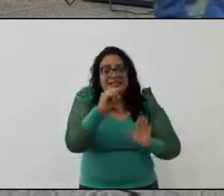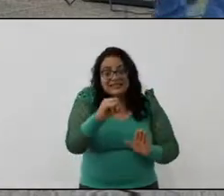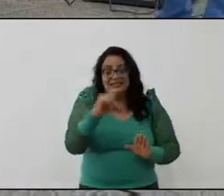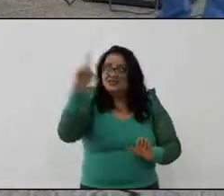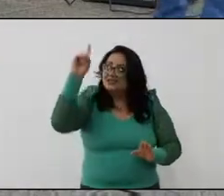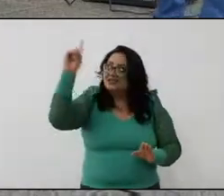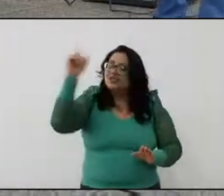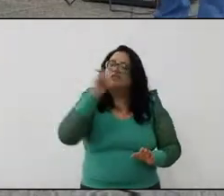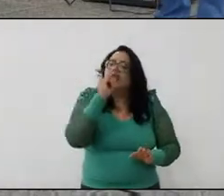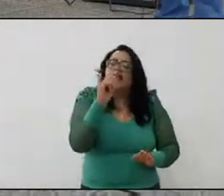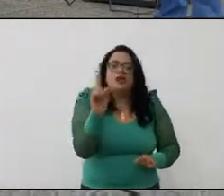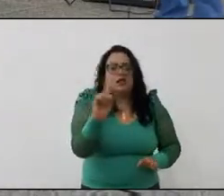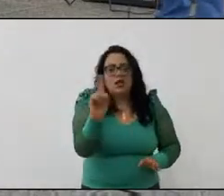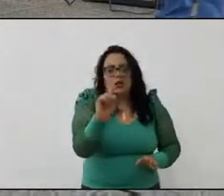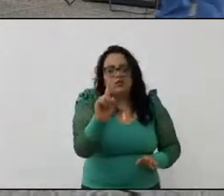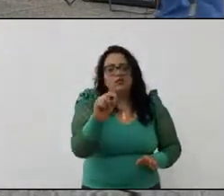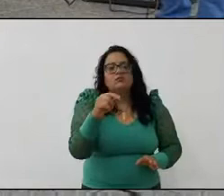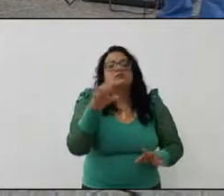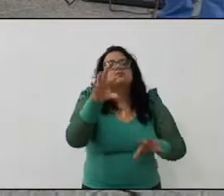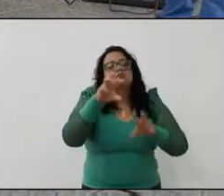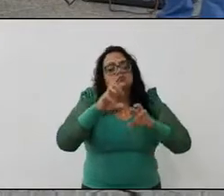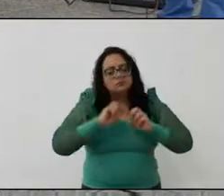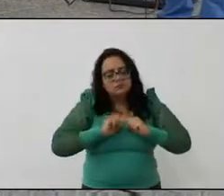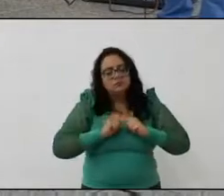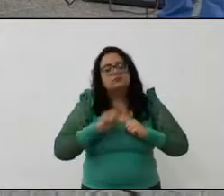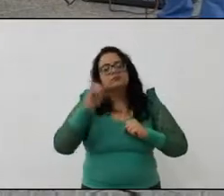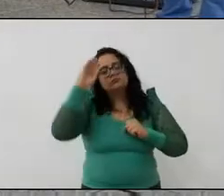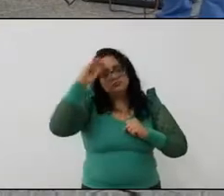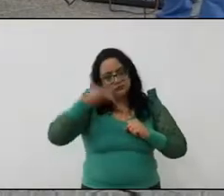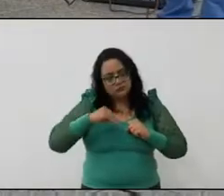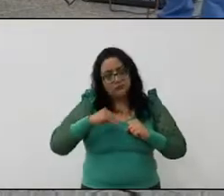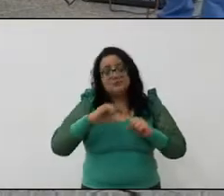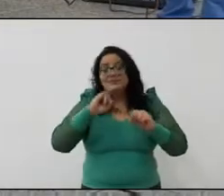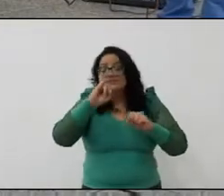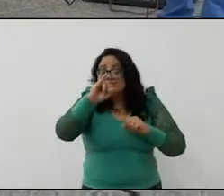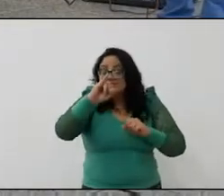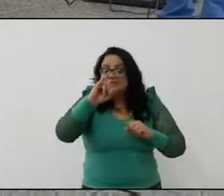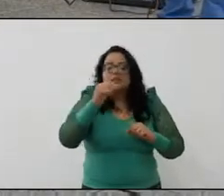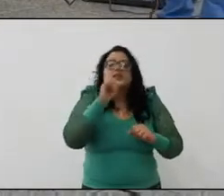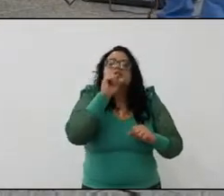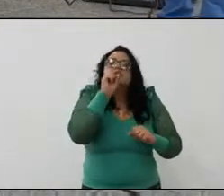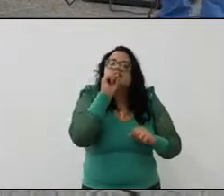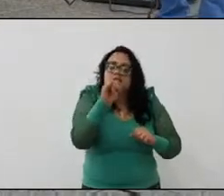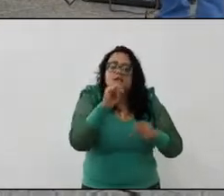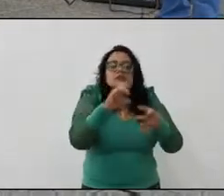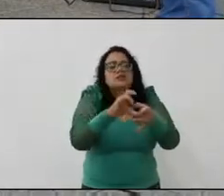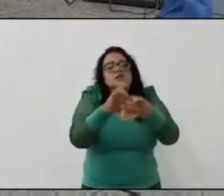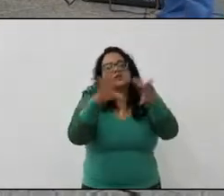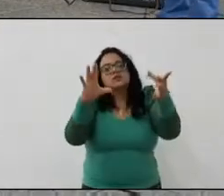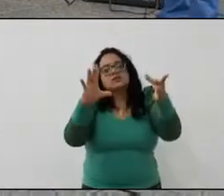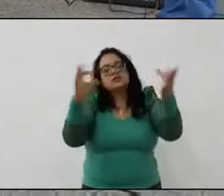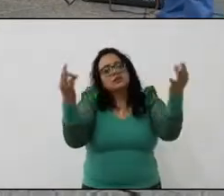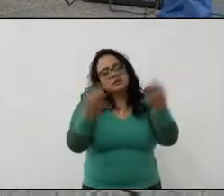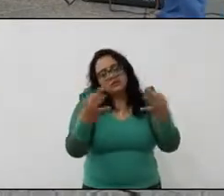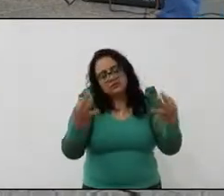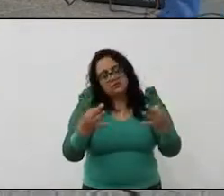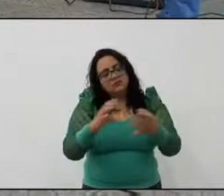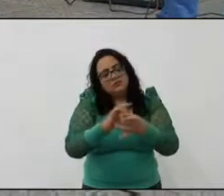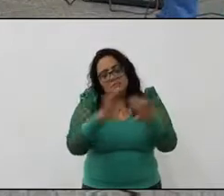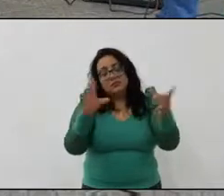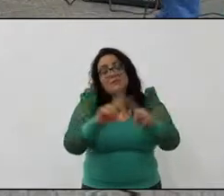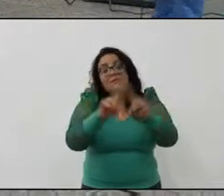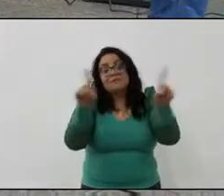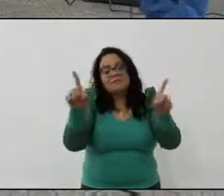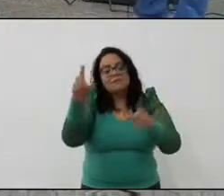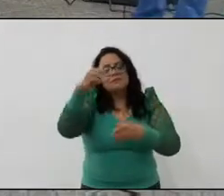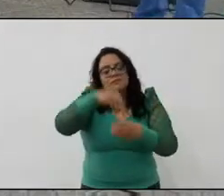para a sua vida, que você venha a entender. Se Ele disser sim, para você também será perfeito, mas